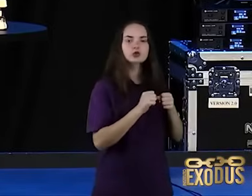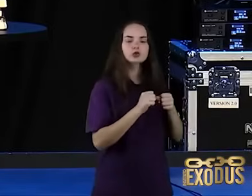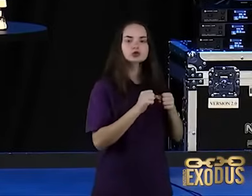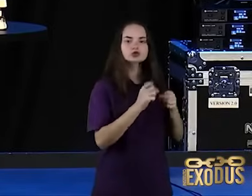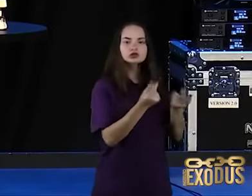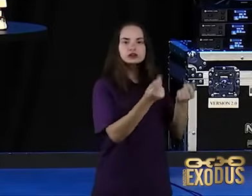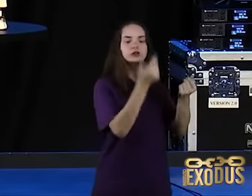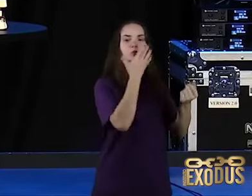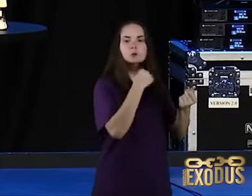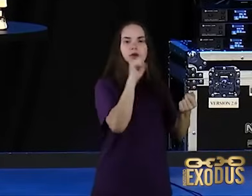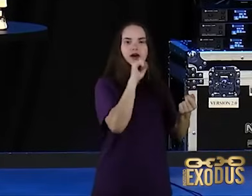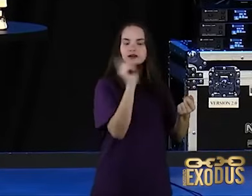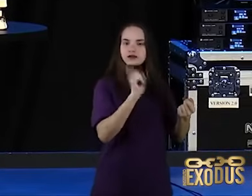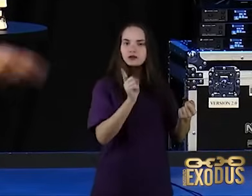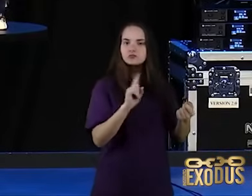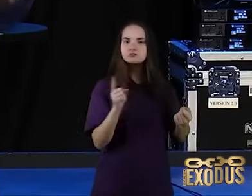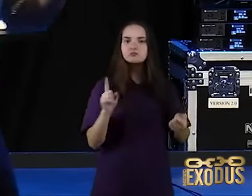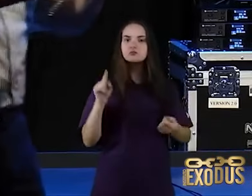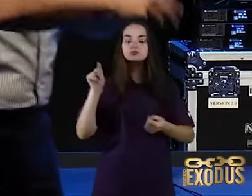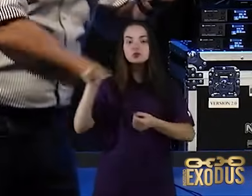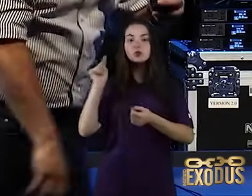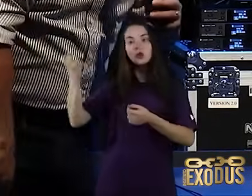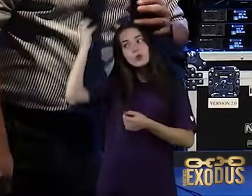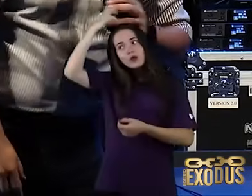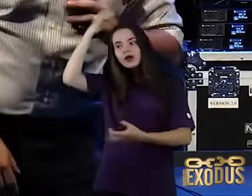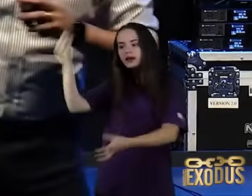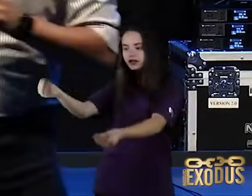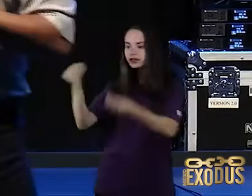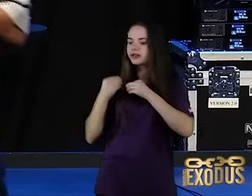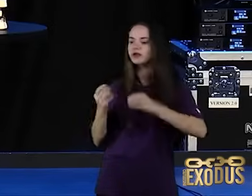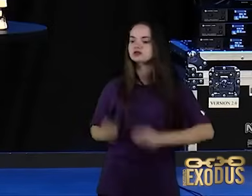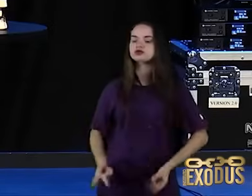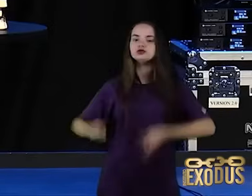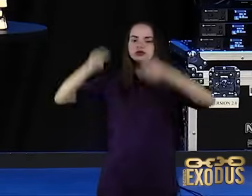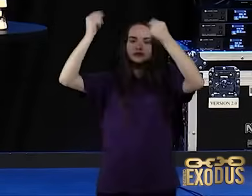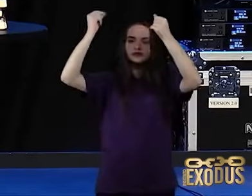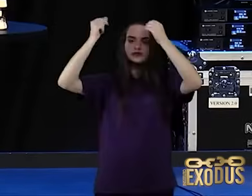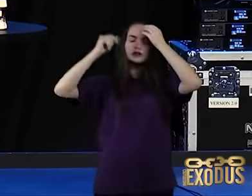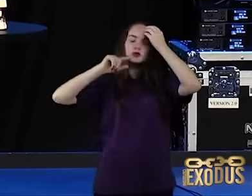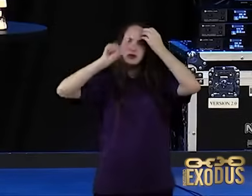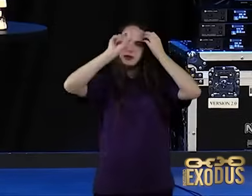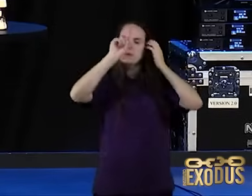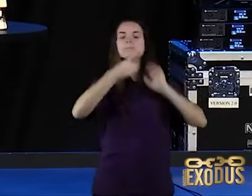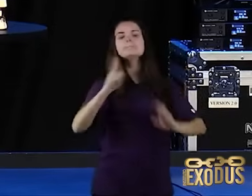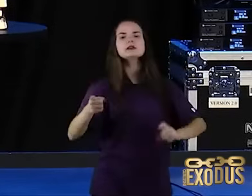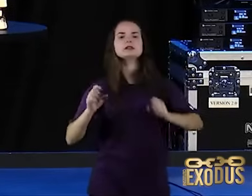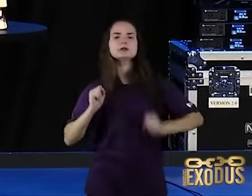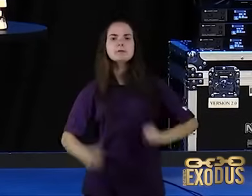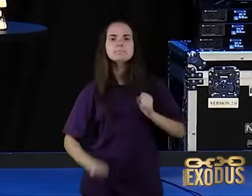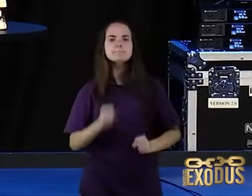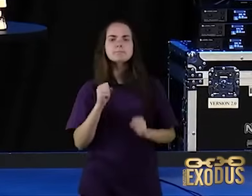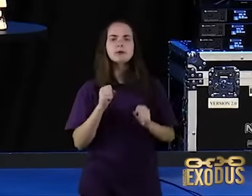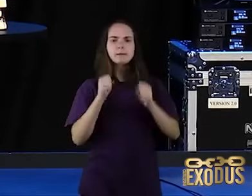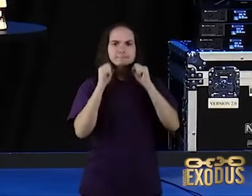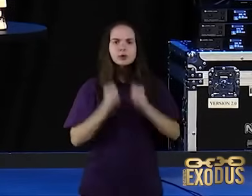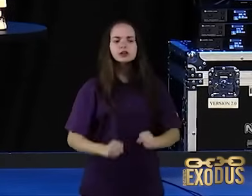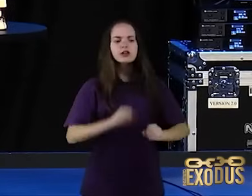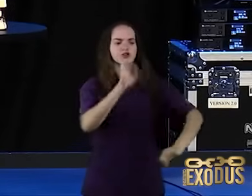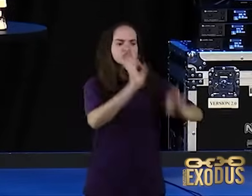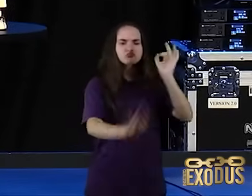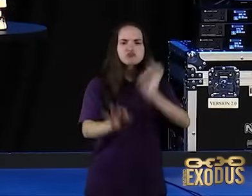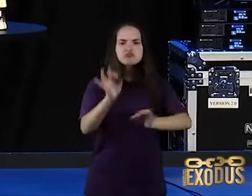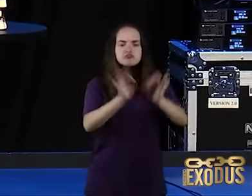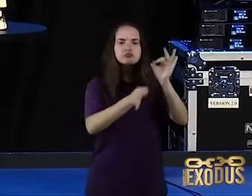manda é você você é o Executivo você é o legislativo você é o judiciário você é o